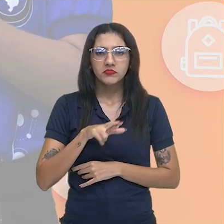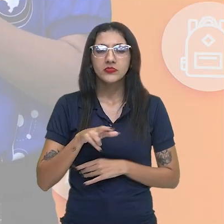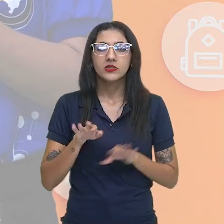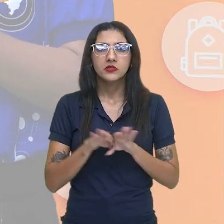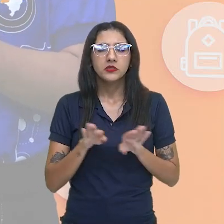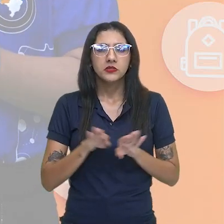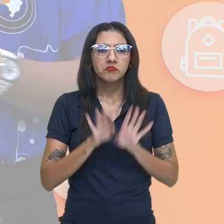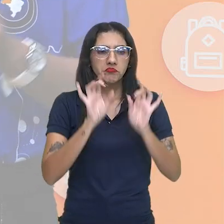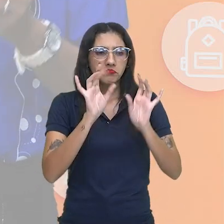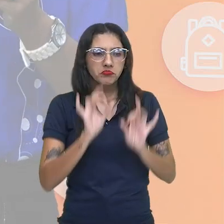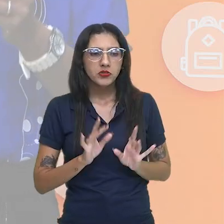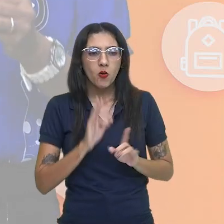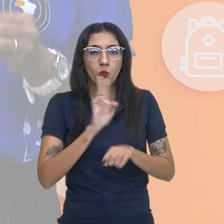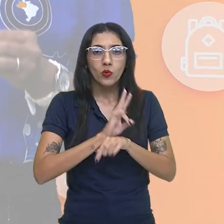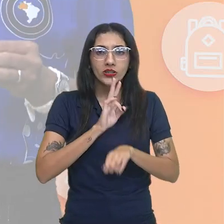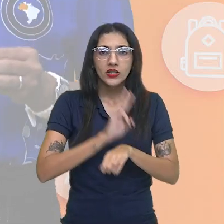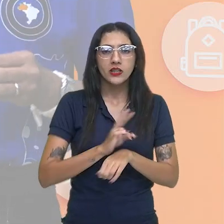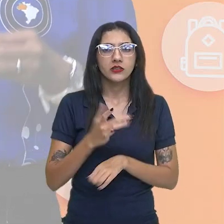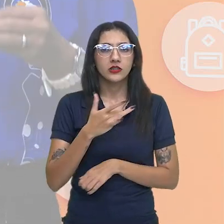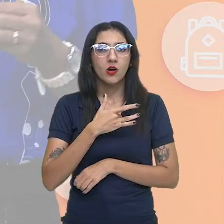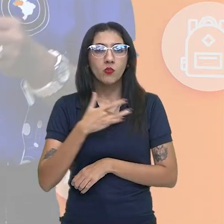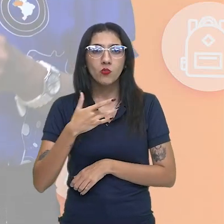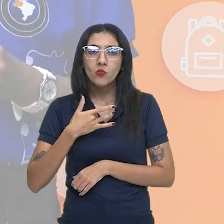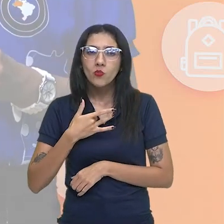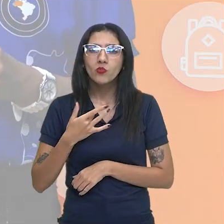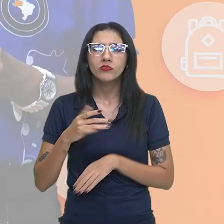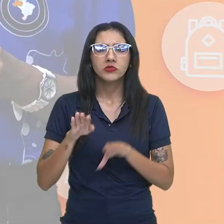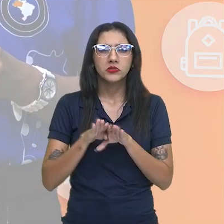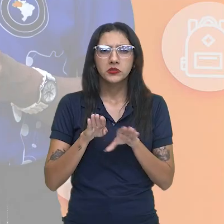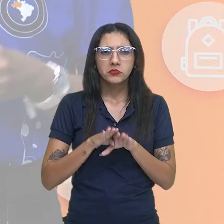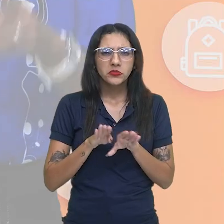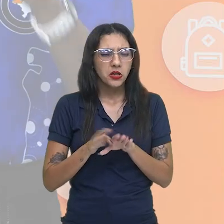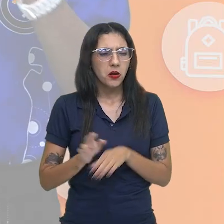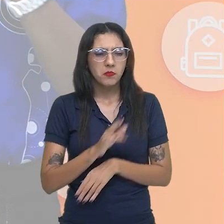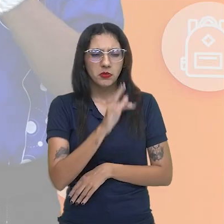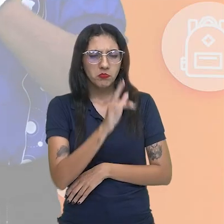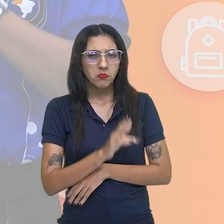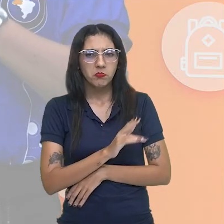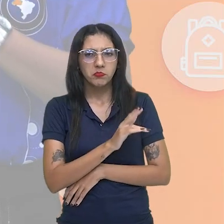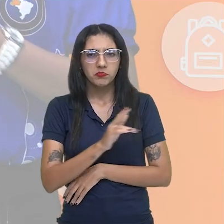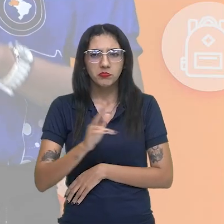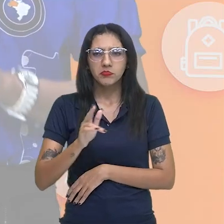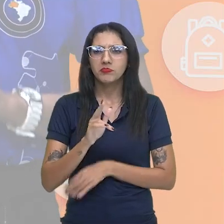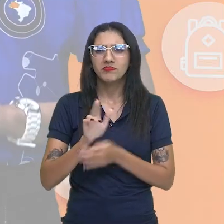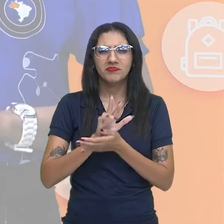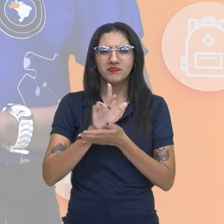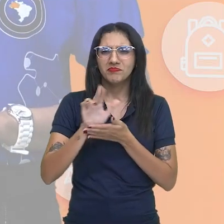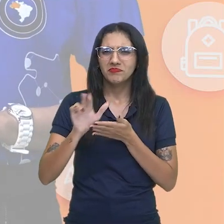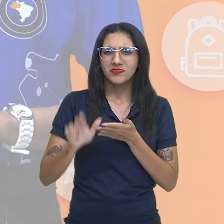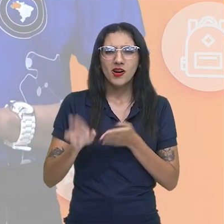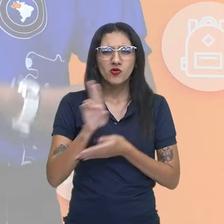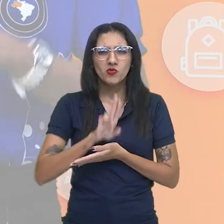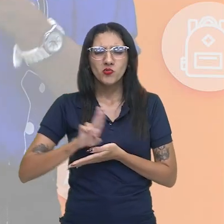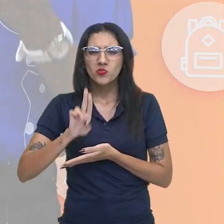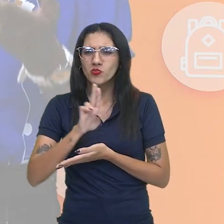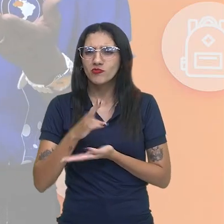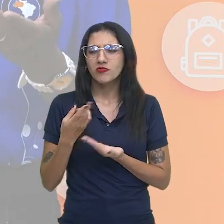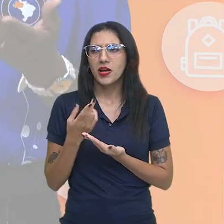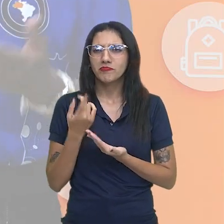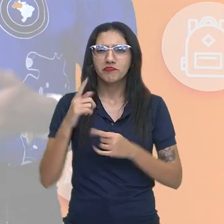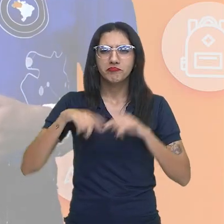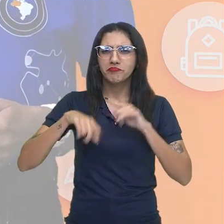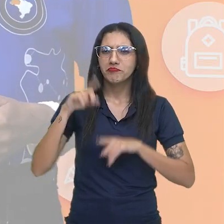mágico-religiosas de curas, pagelanças, benzeções e o manejo de plantas medicinais,